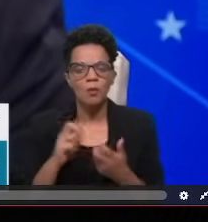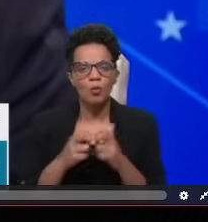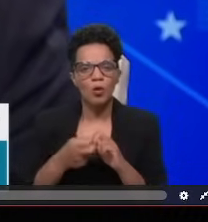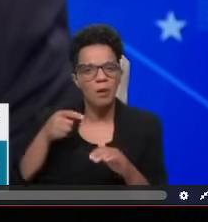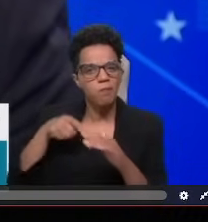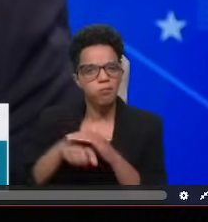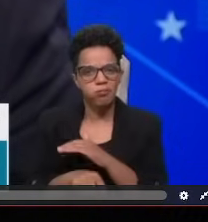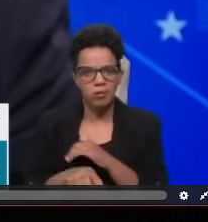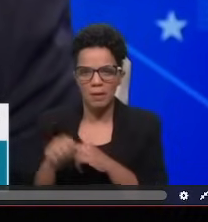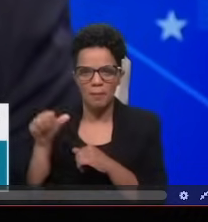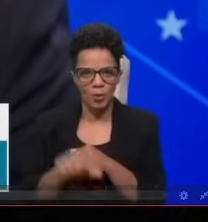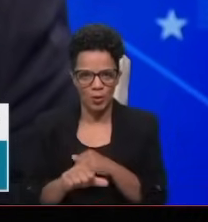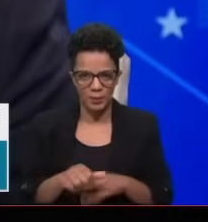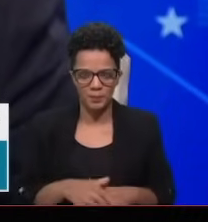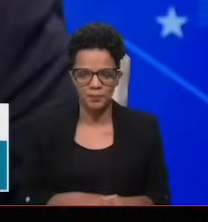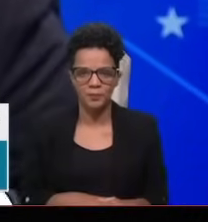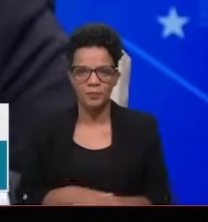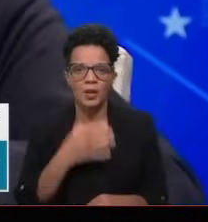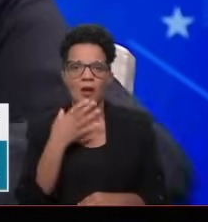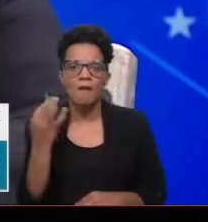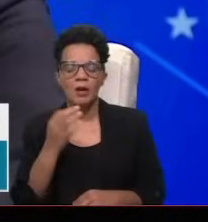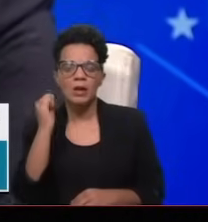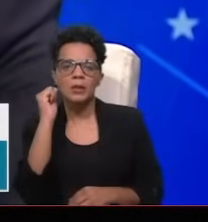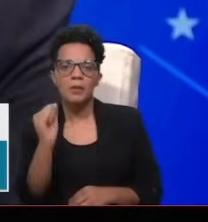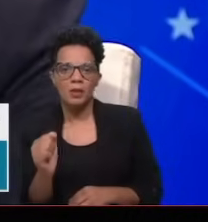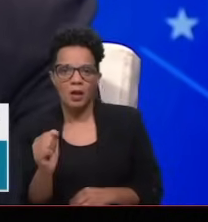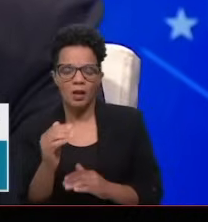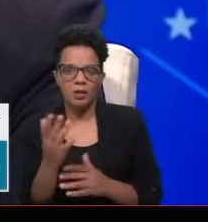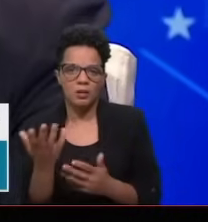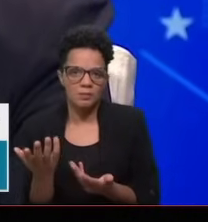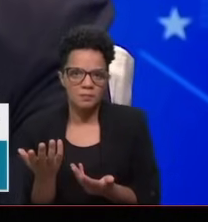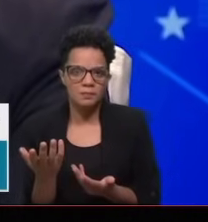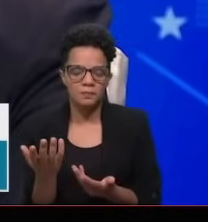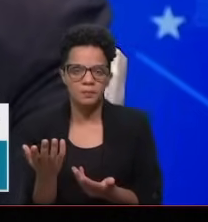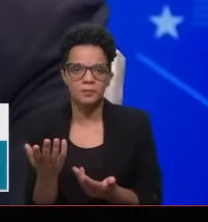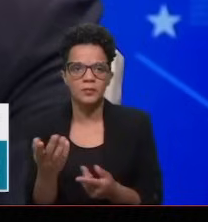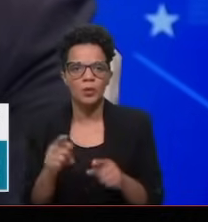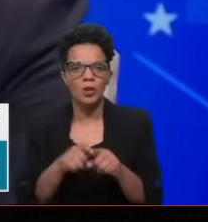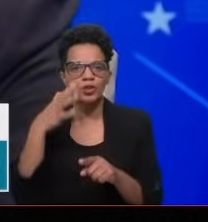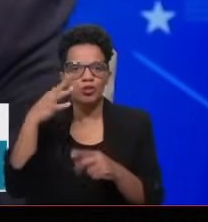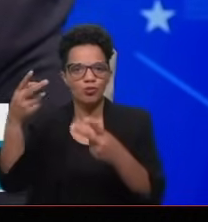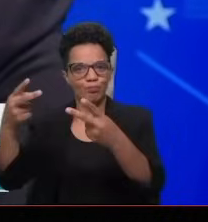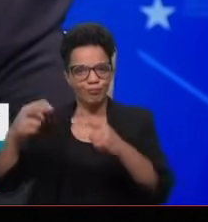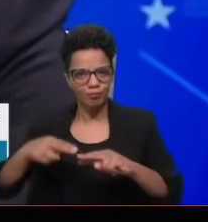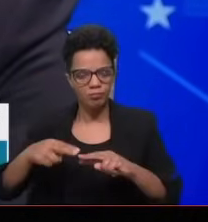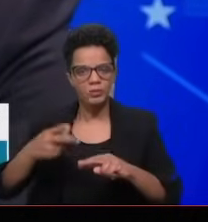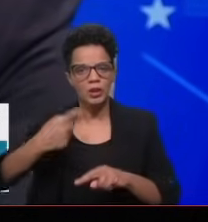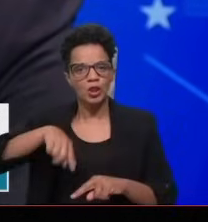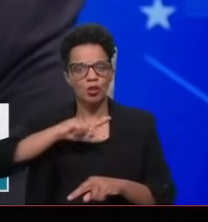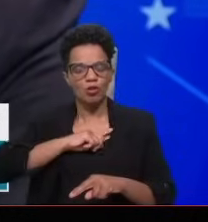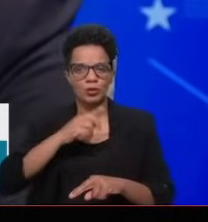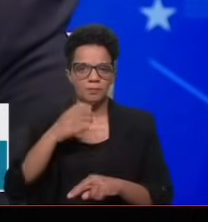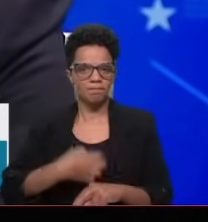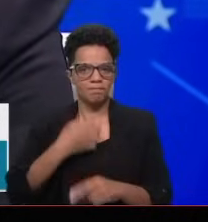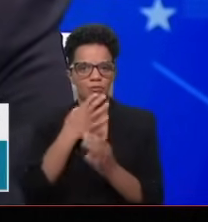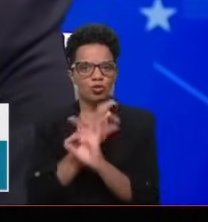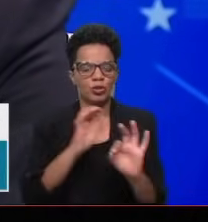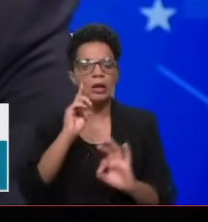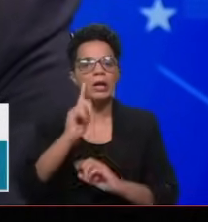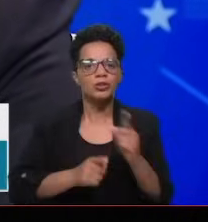profundo do que isso também Aumentou a criminalidade de nível de uma imigração que nós excelente que são os